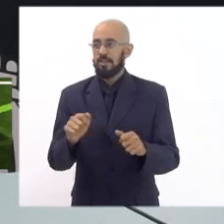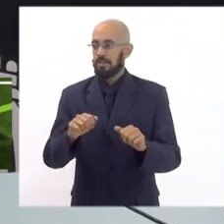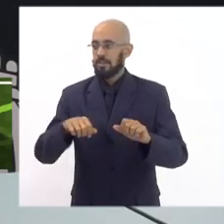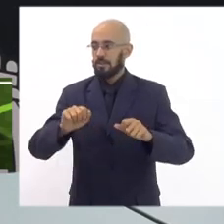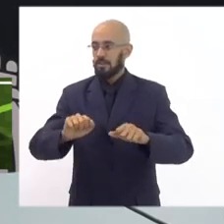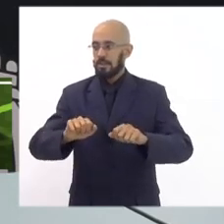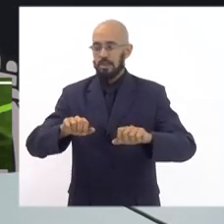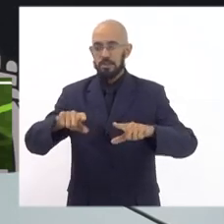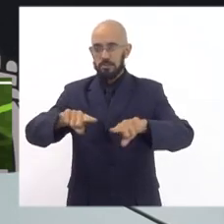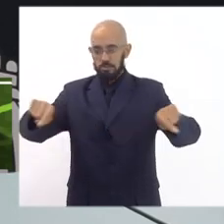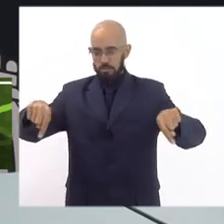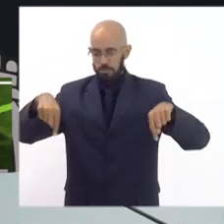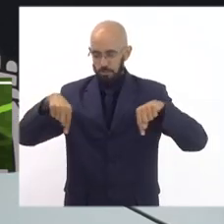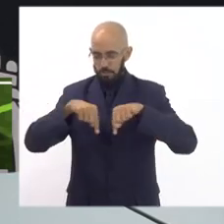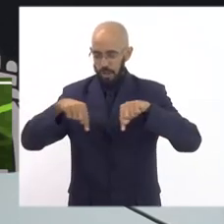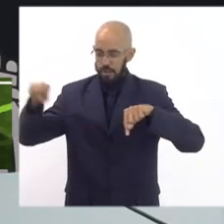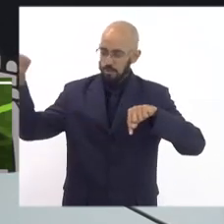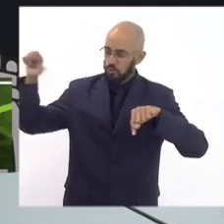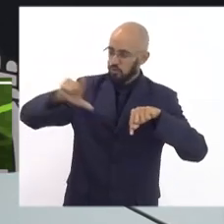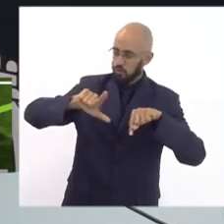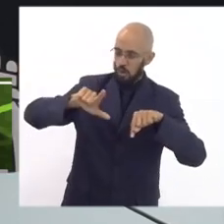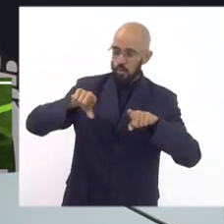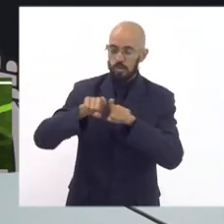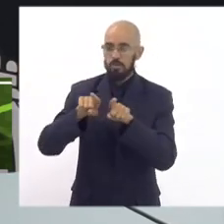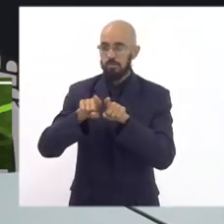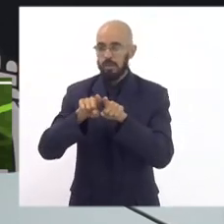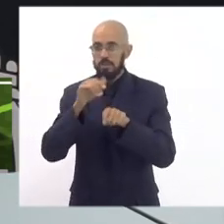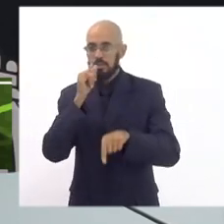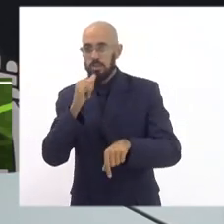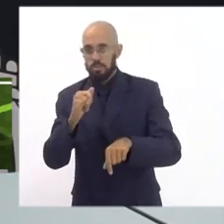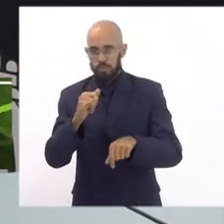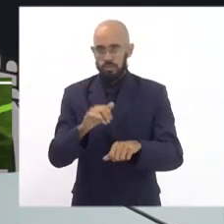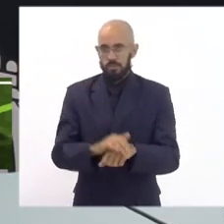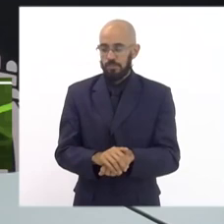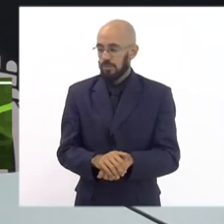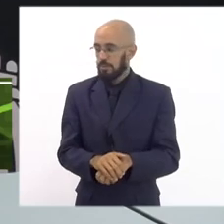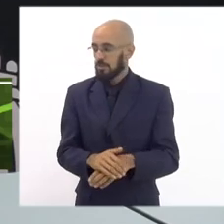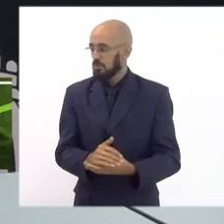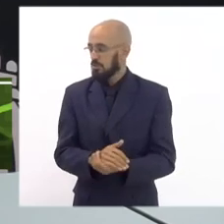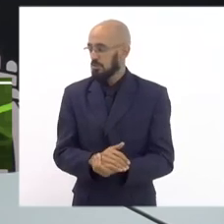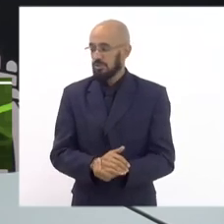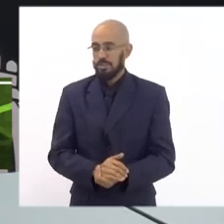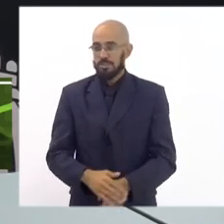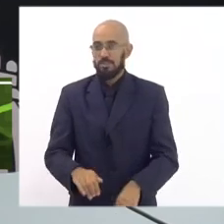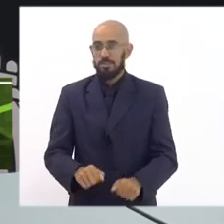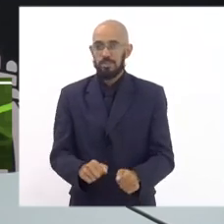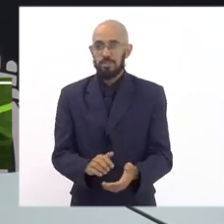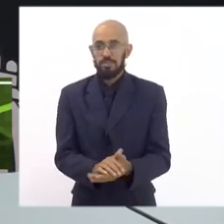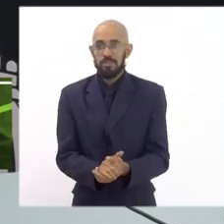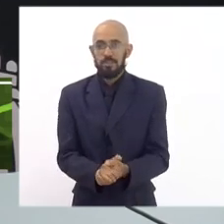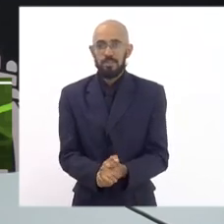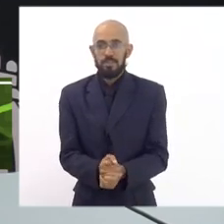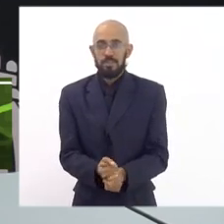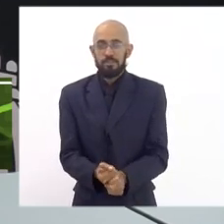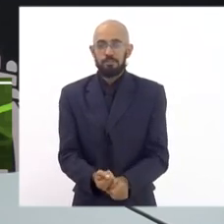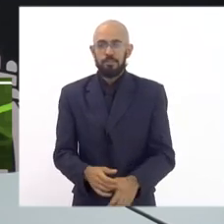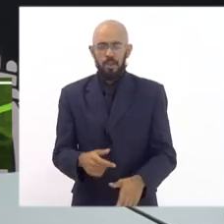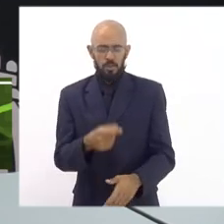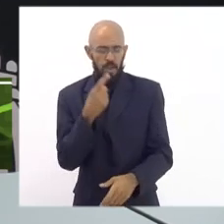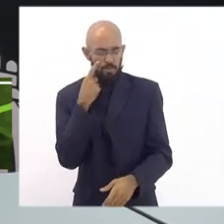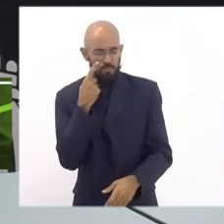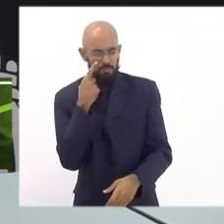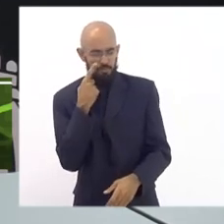solares, né? Que é energia fotovoltaica. Então, eu queria chamar a atenção sobre esse projeto,